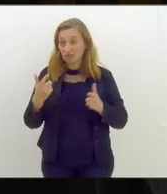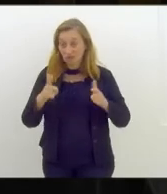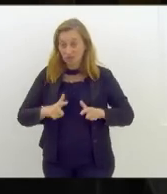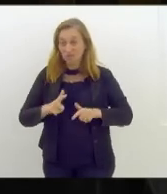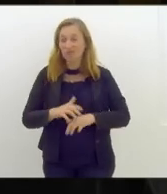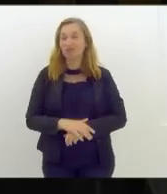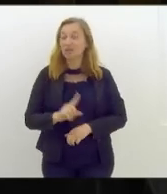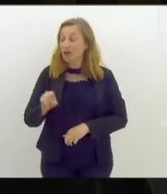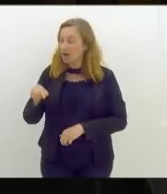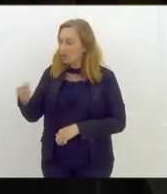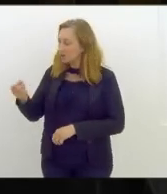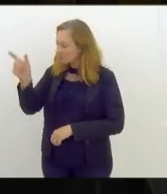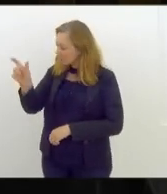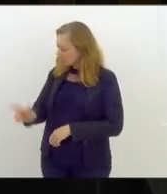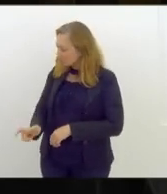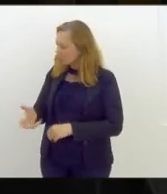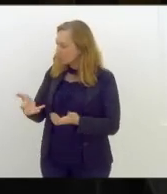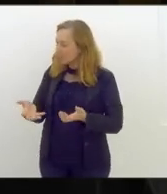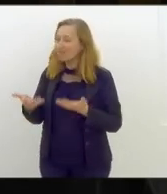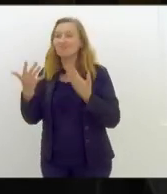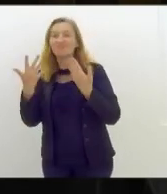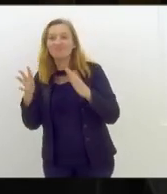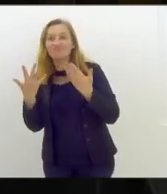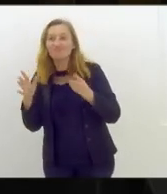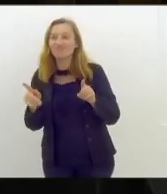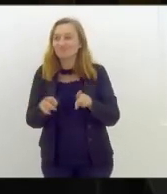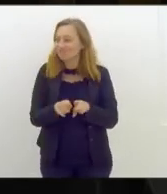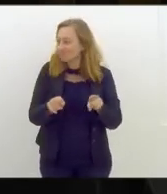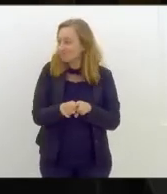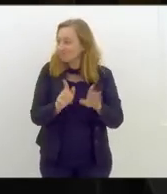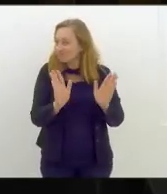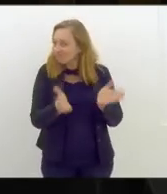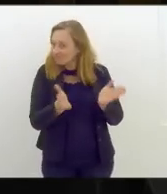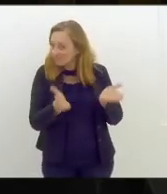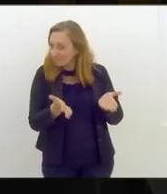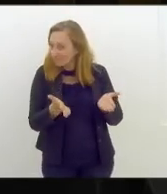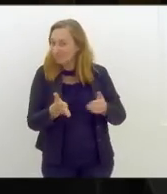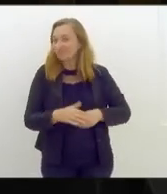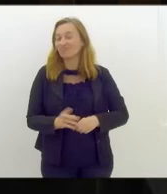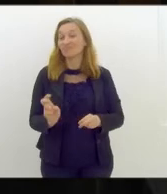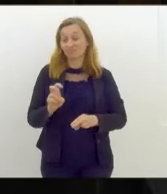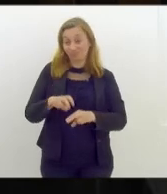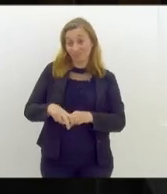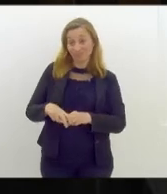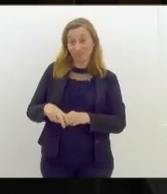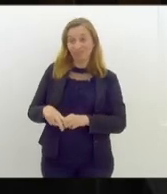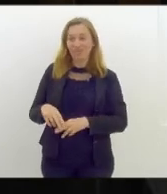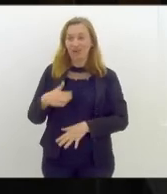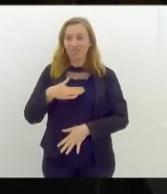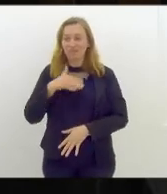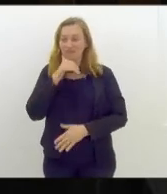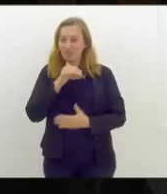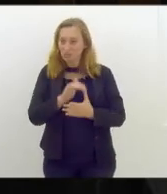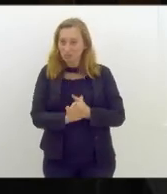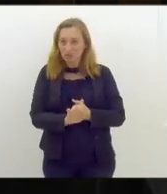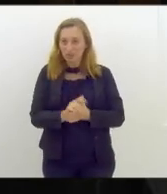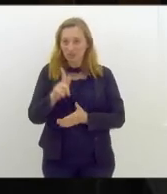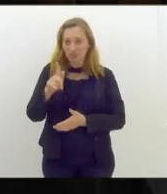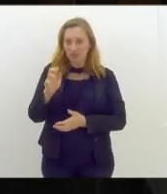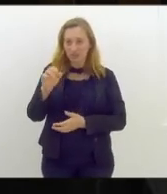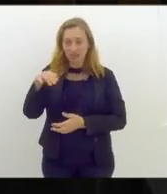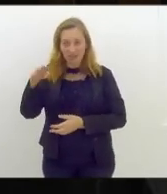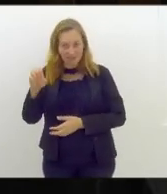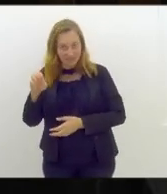A outra pessoa que eu quero cumprimentar, agora, dos que estão sentados, é a minha esposa, Giane.